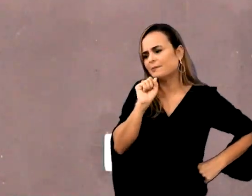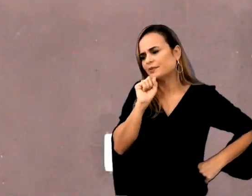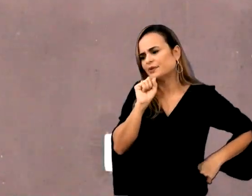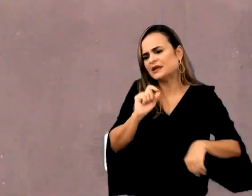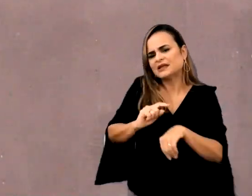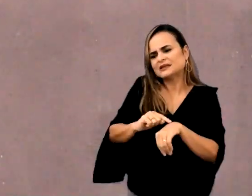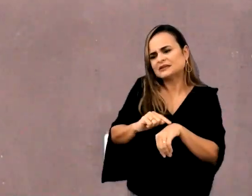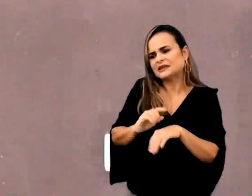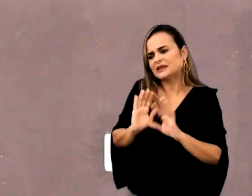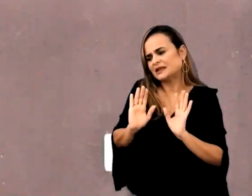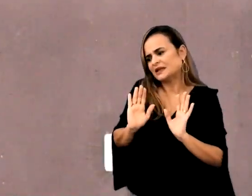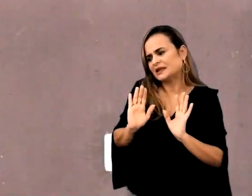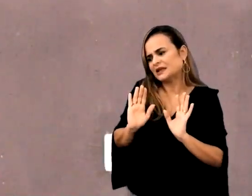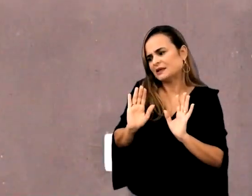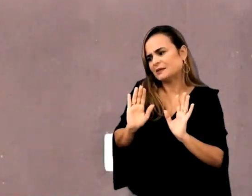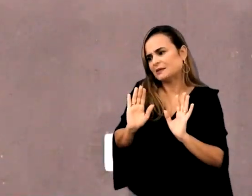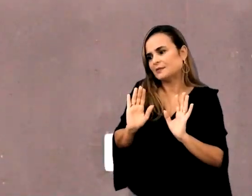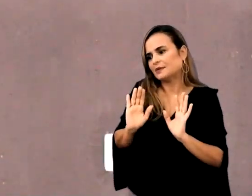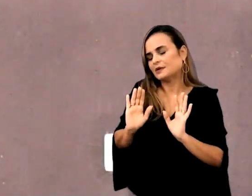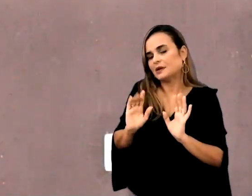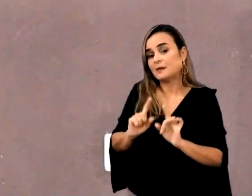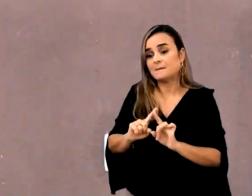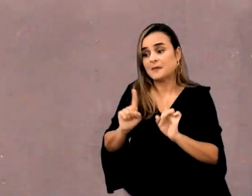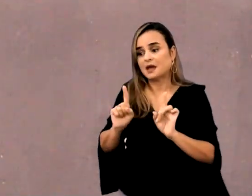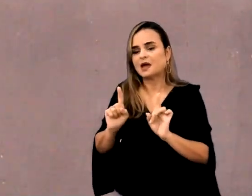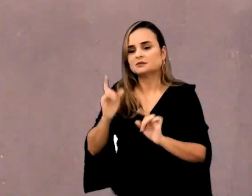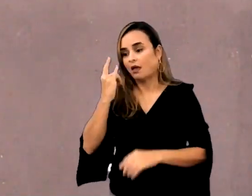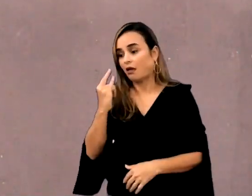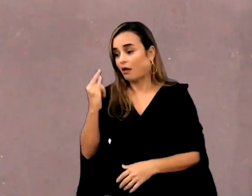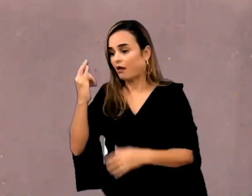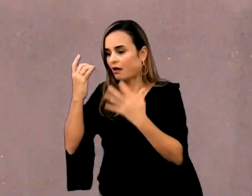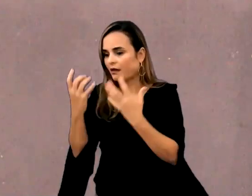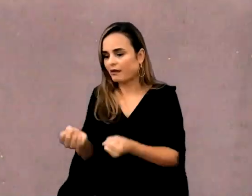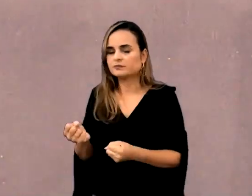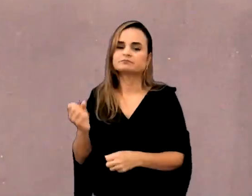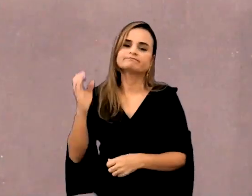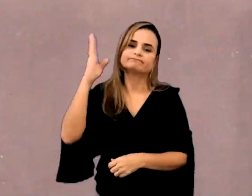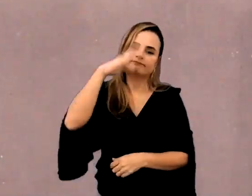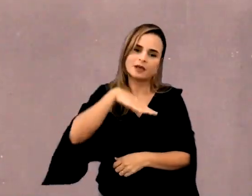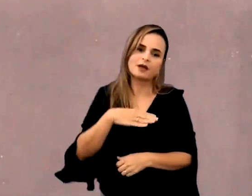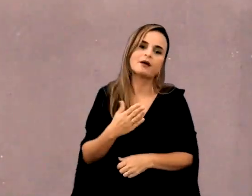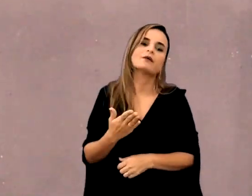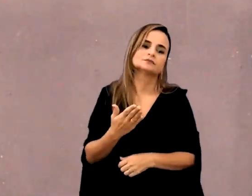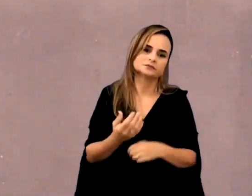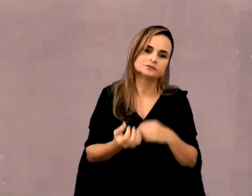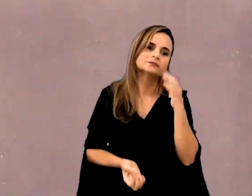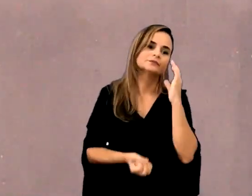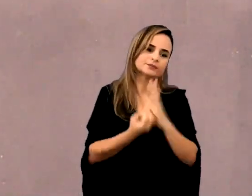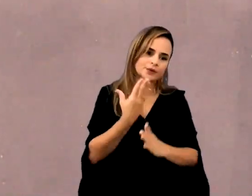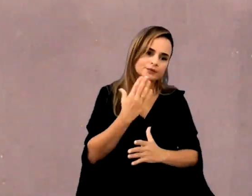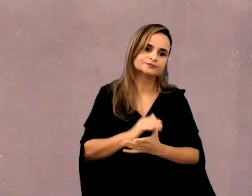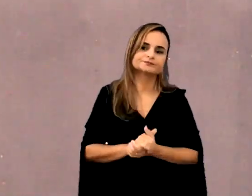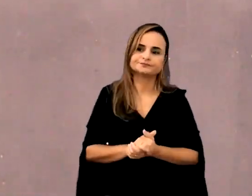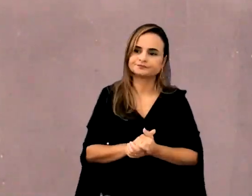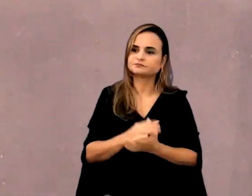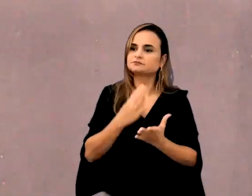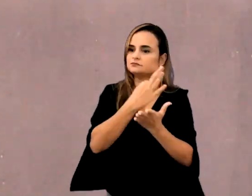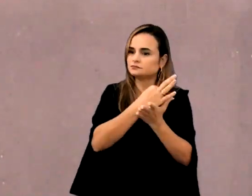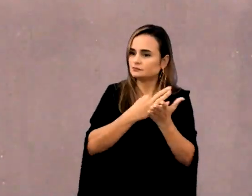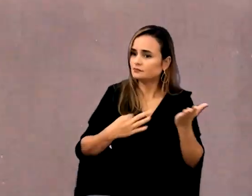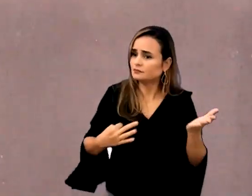só que isso vai levar a caminhos de perdição. E isso, gente, a gente olha como esse texto, como se